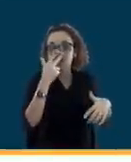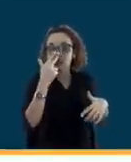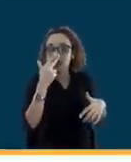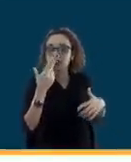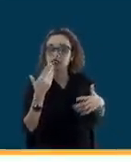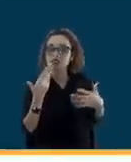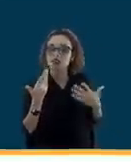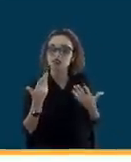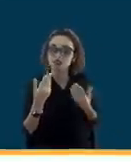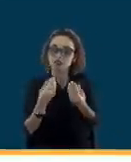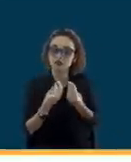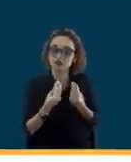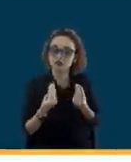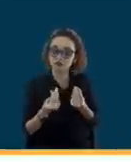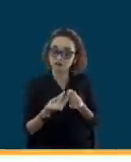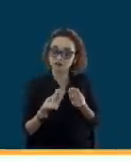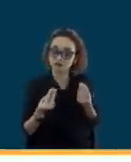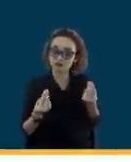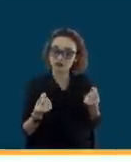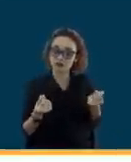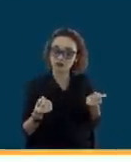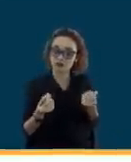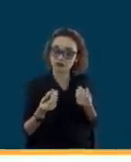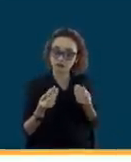de certa maneira,